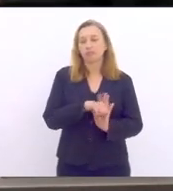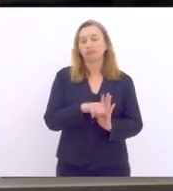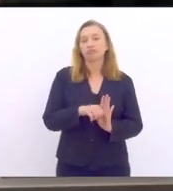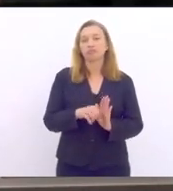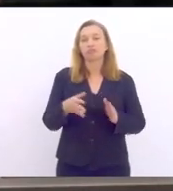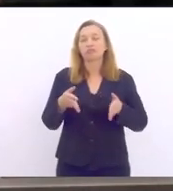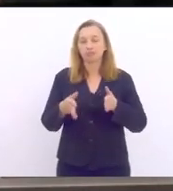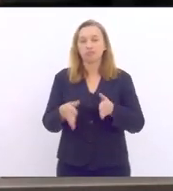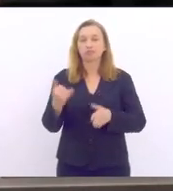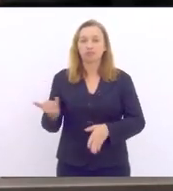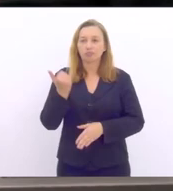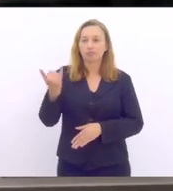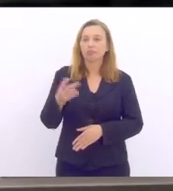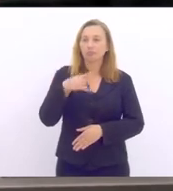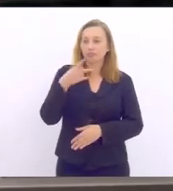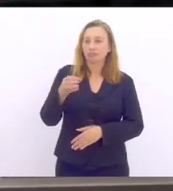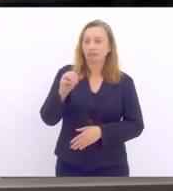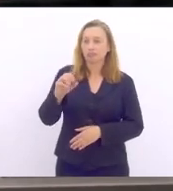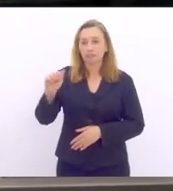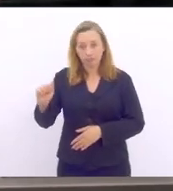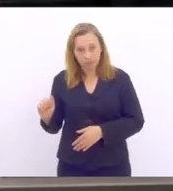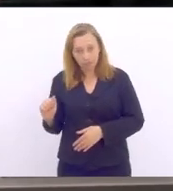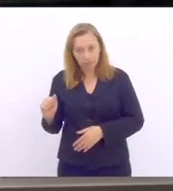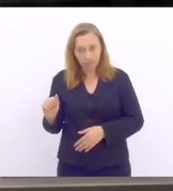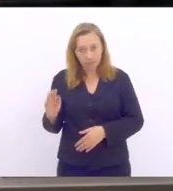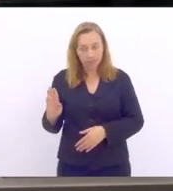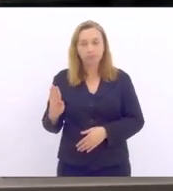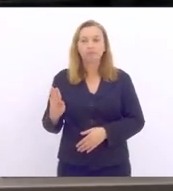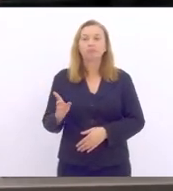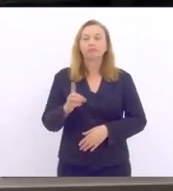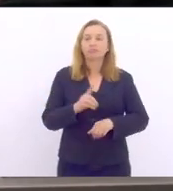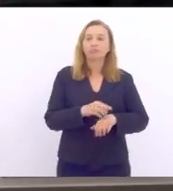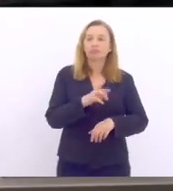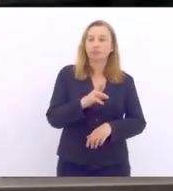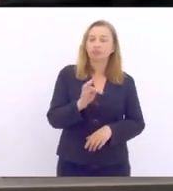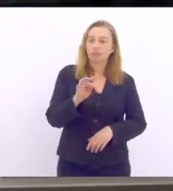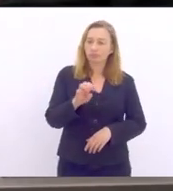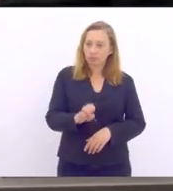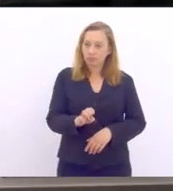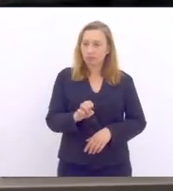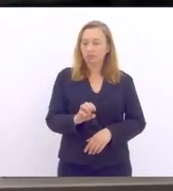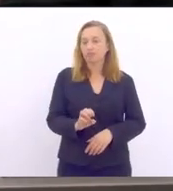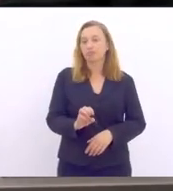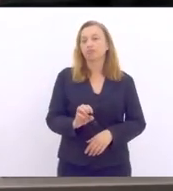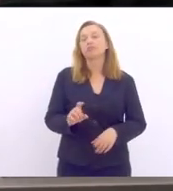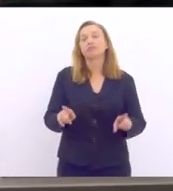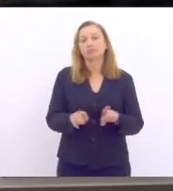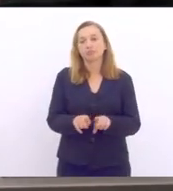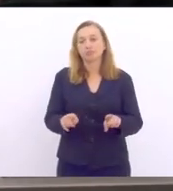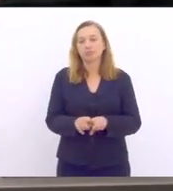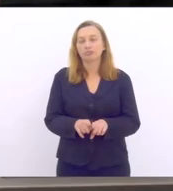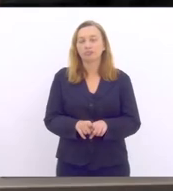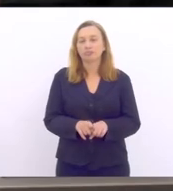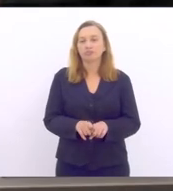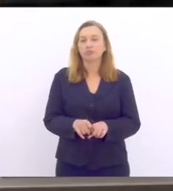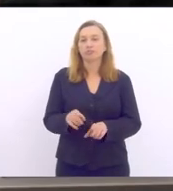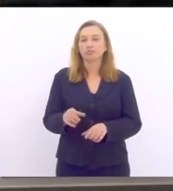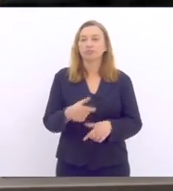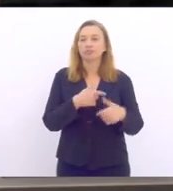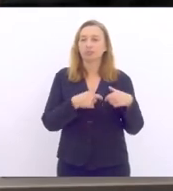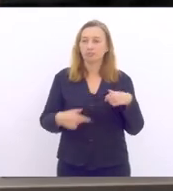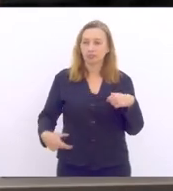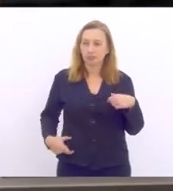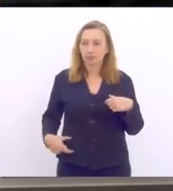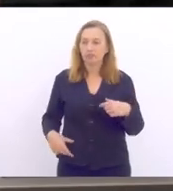importante na fala da OAB, na fala do Dr. Adir Damus e na posição do Vasco da Gama.